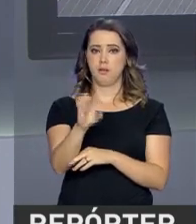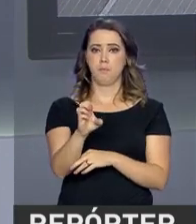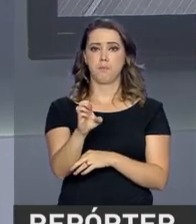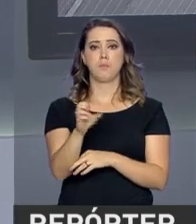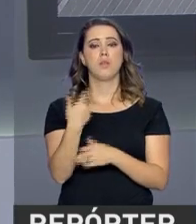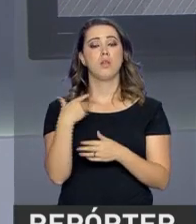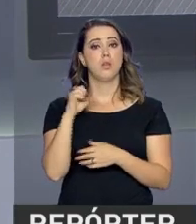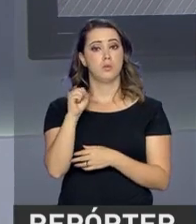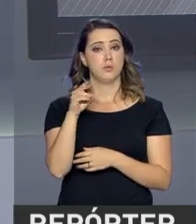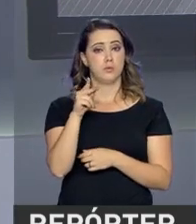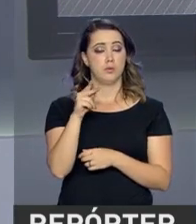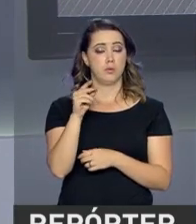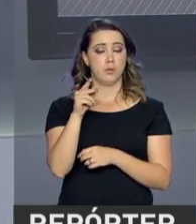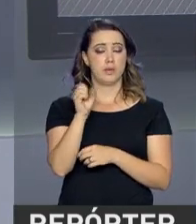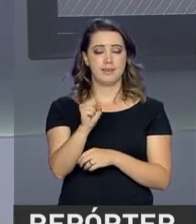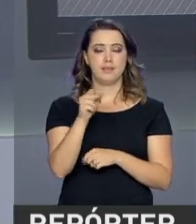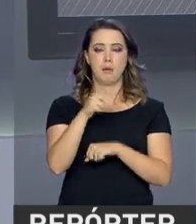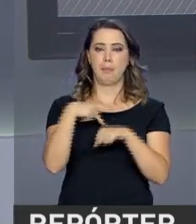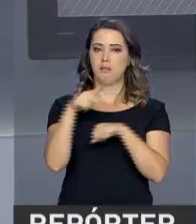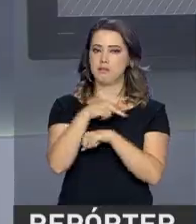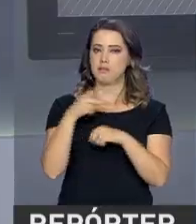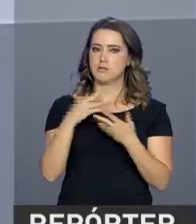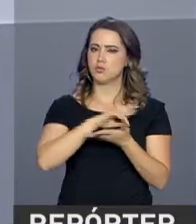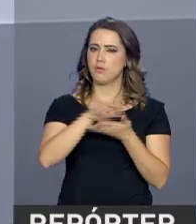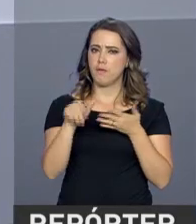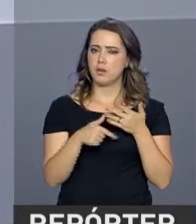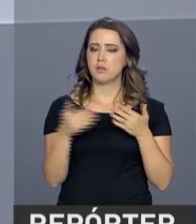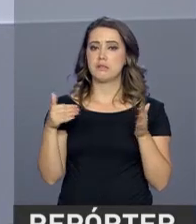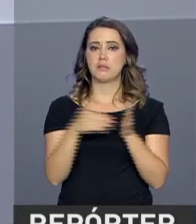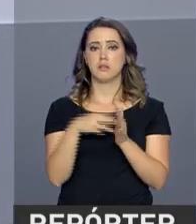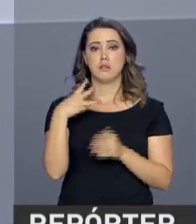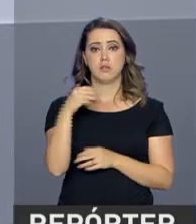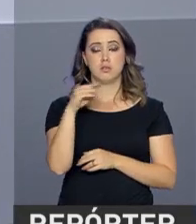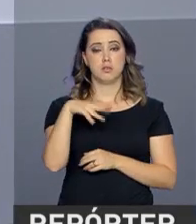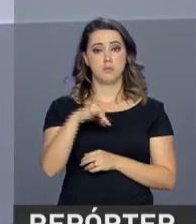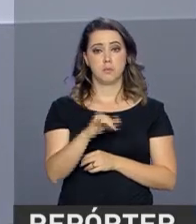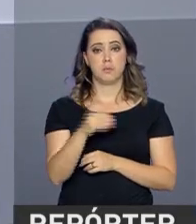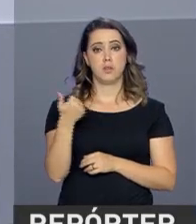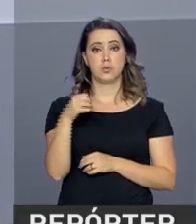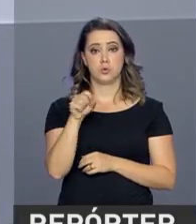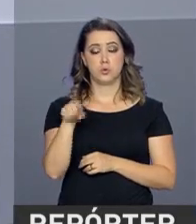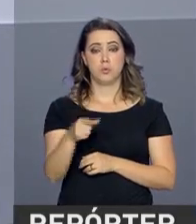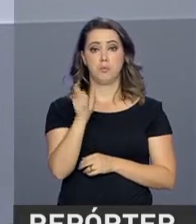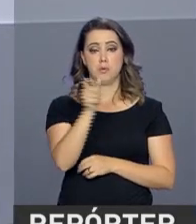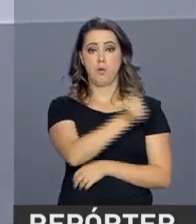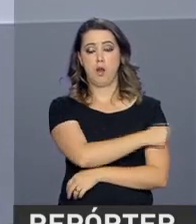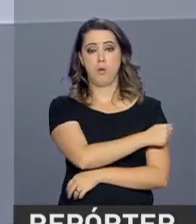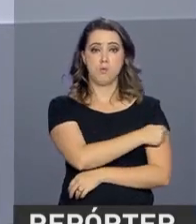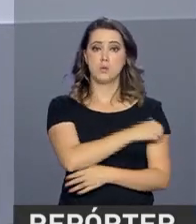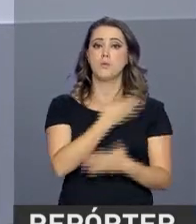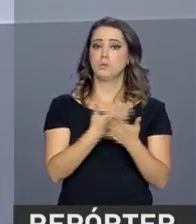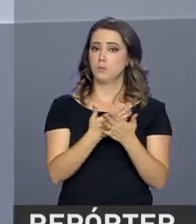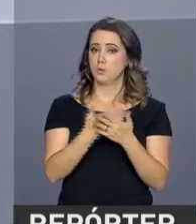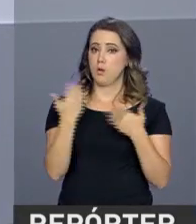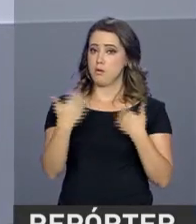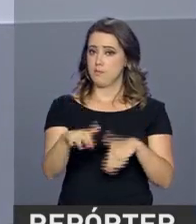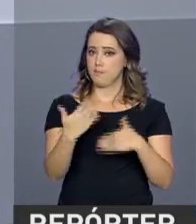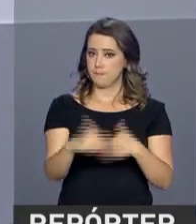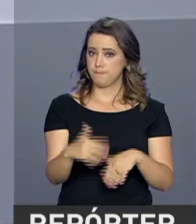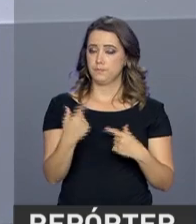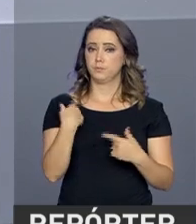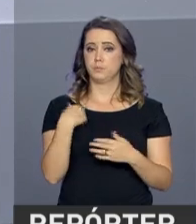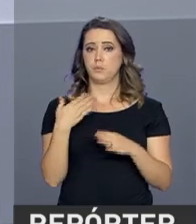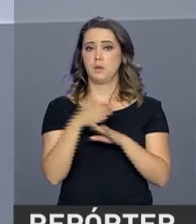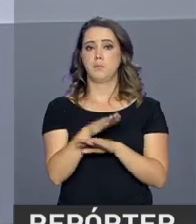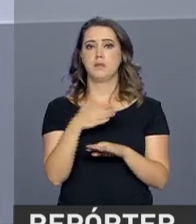oecd em mais de 80 países até 30 de maio 18 mil estudantes brasileiros vão ser avaliados participam do pisa